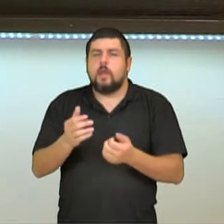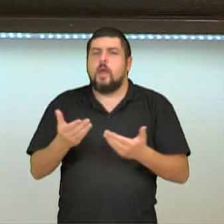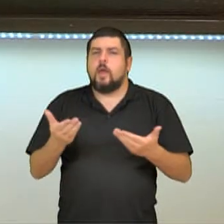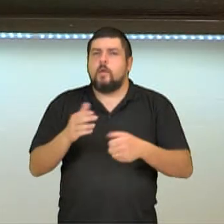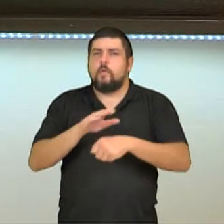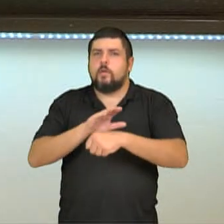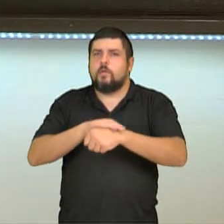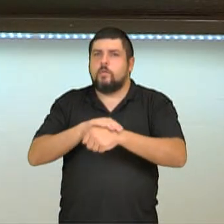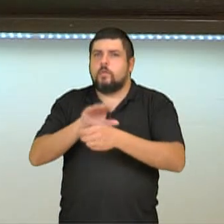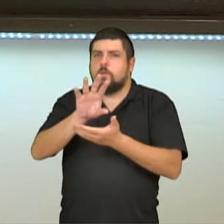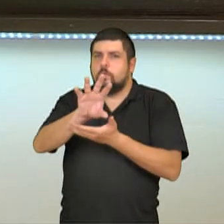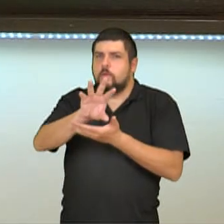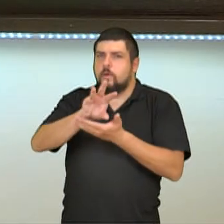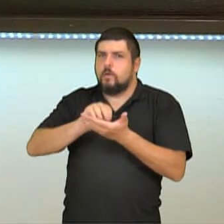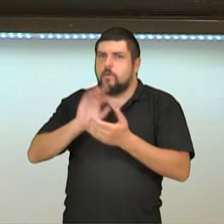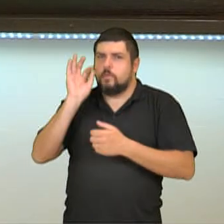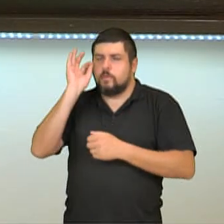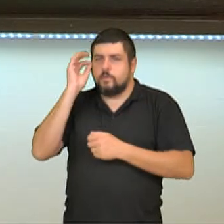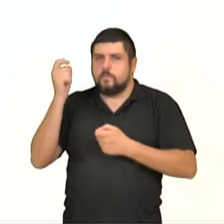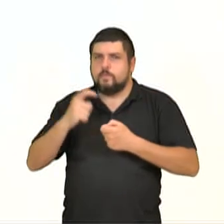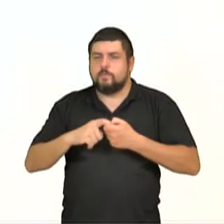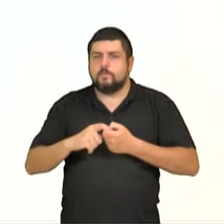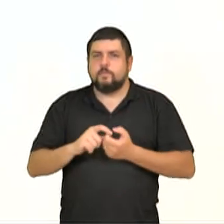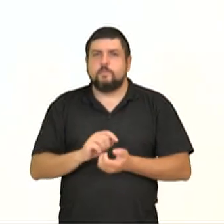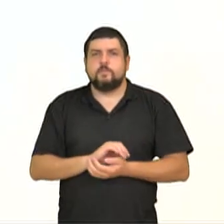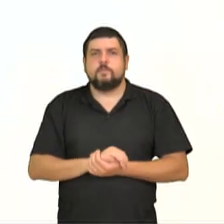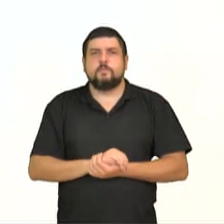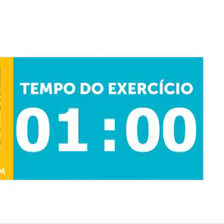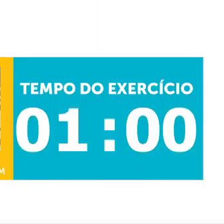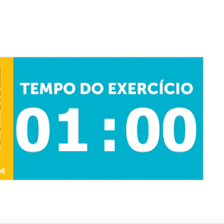um tempo para vocês copiarem isso daqui e a gente já retorna.